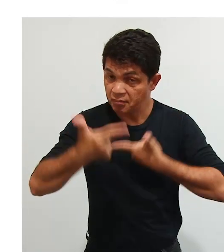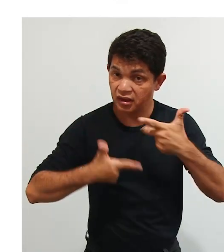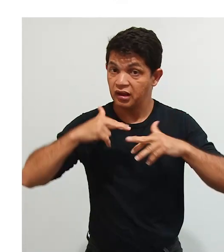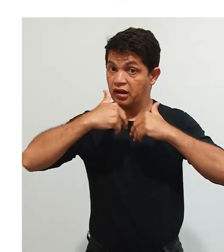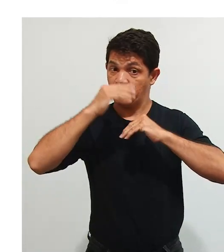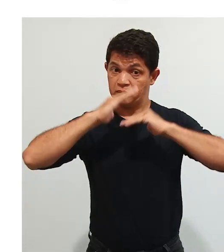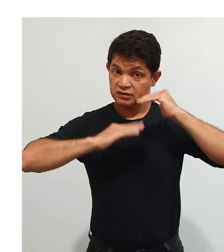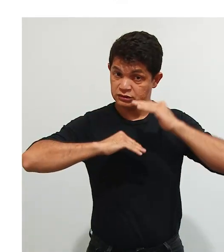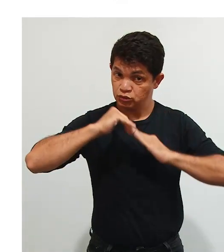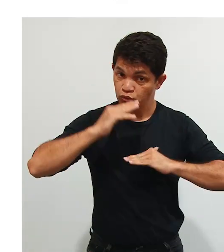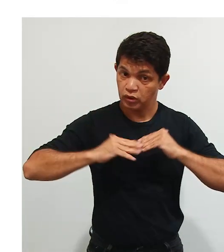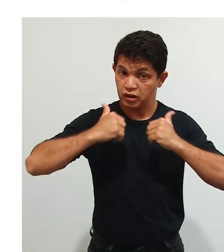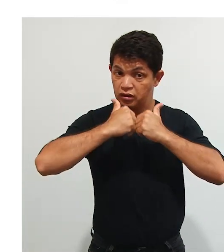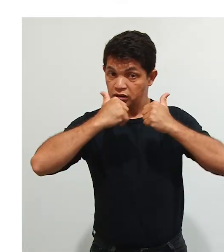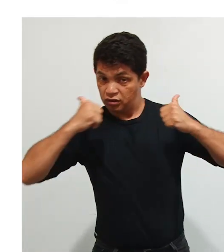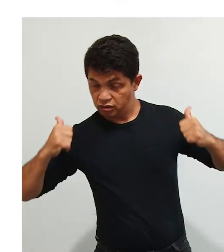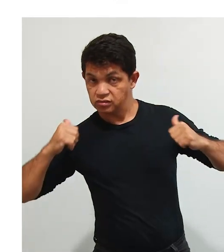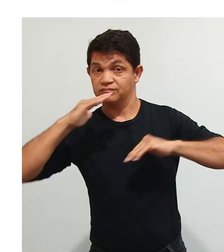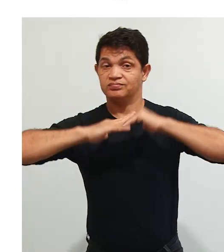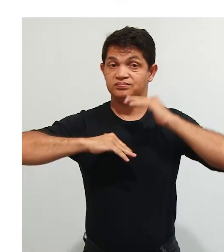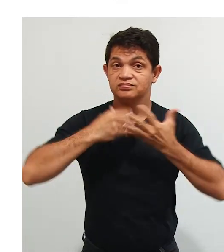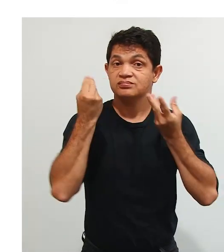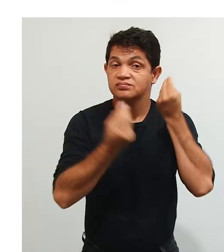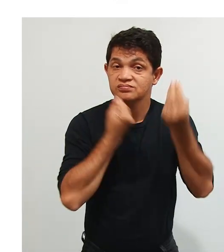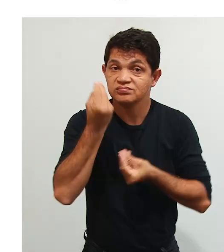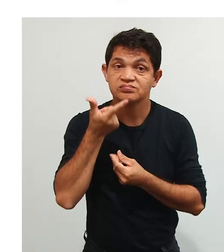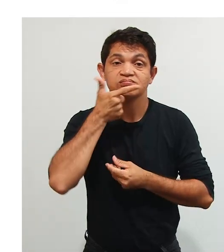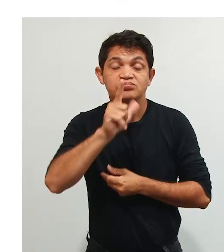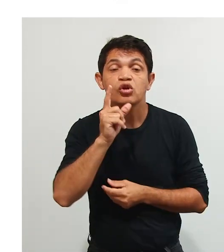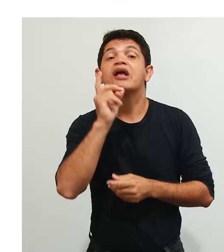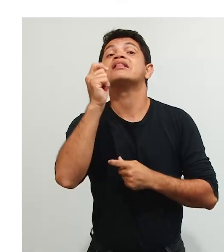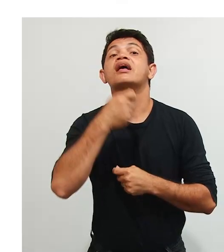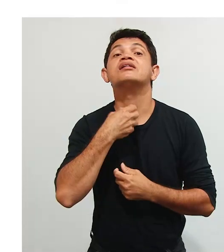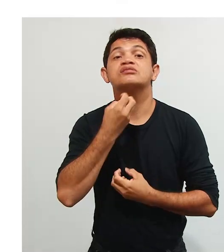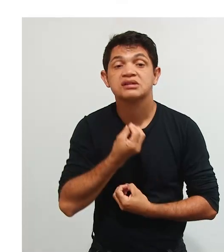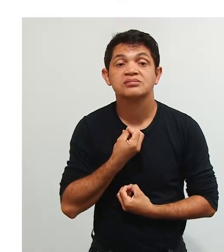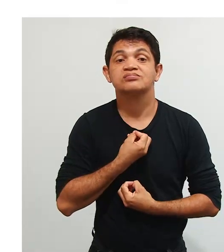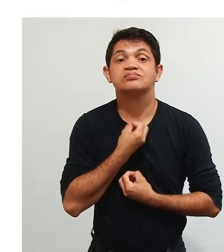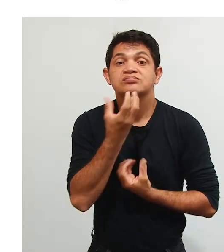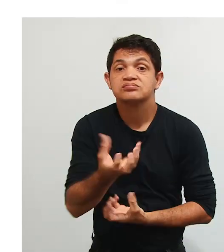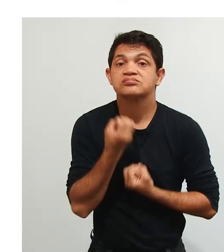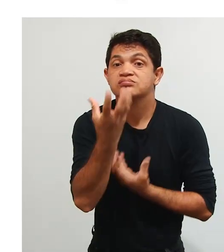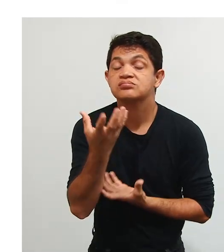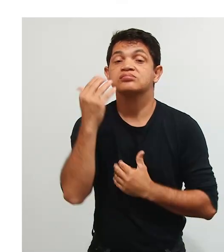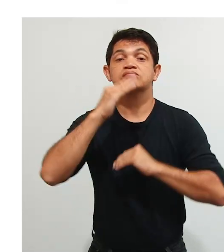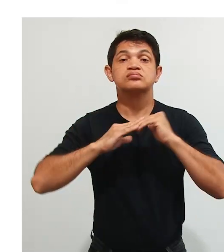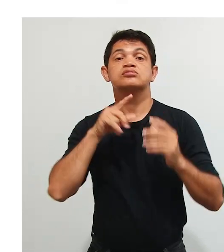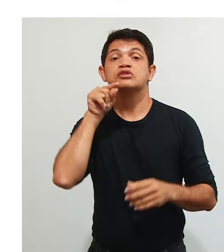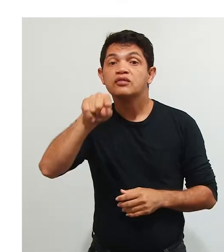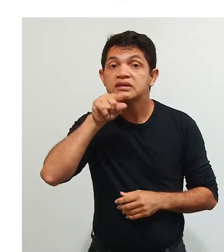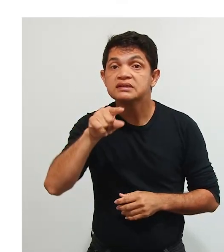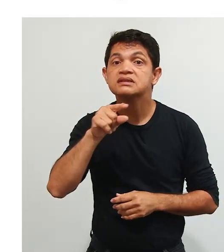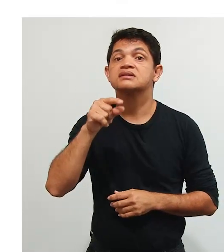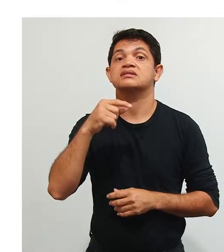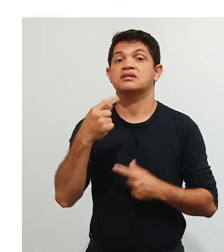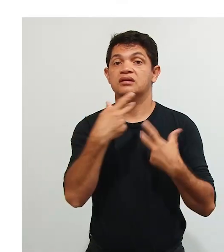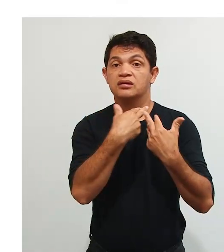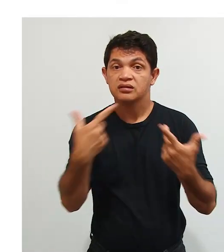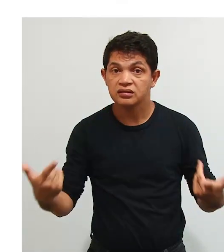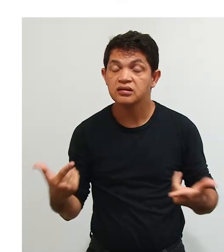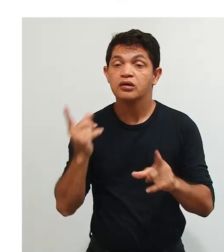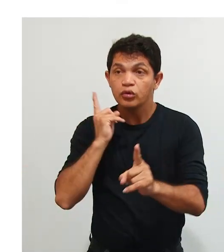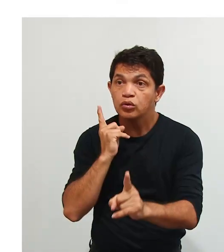ou pessoais que a gente se inclua na solução. Então, se você oferecer apoio